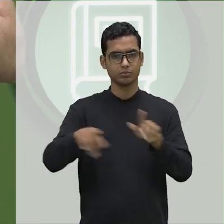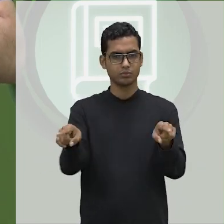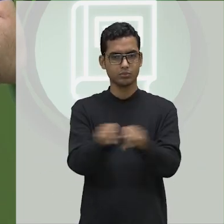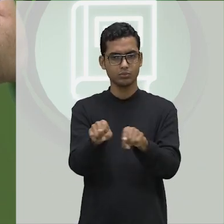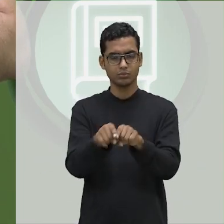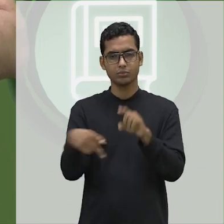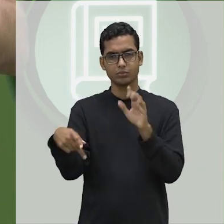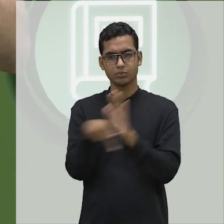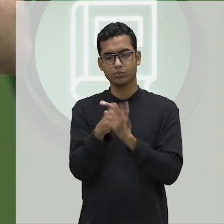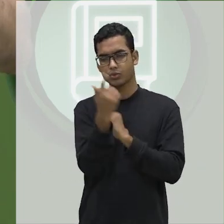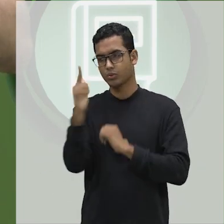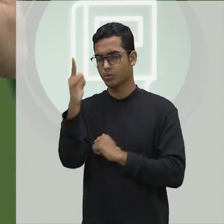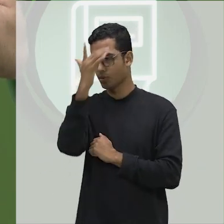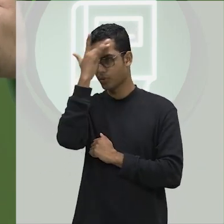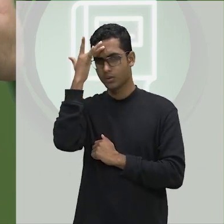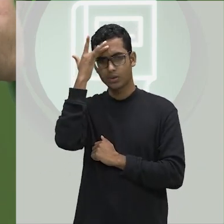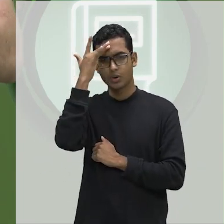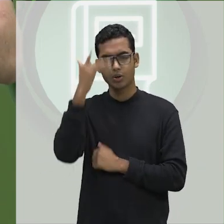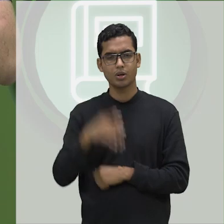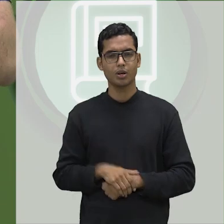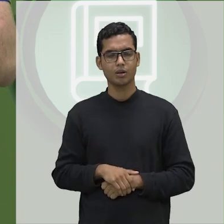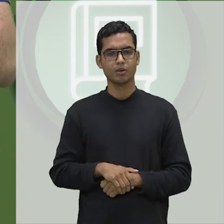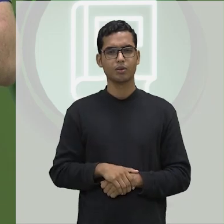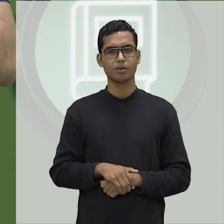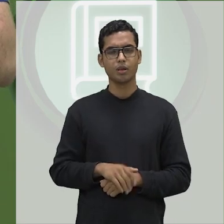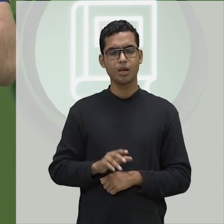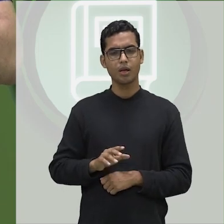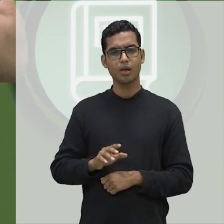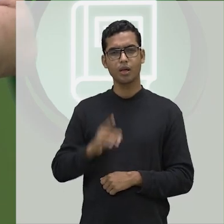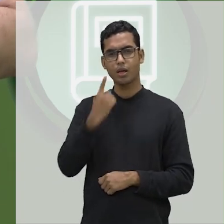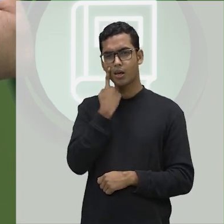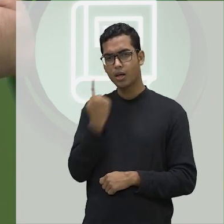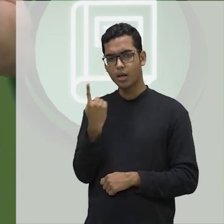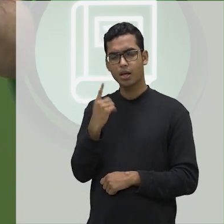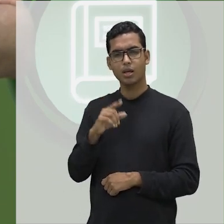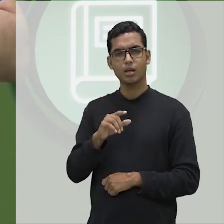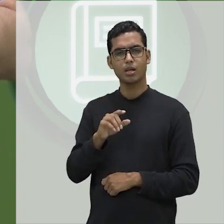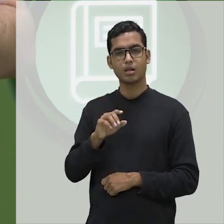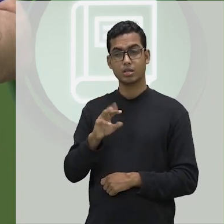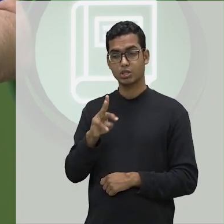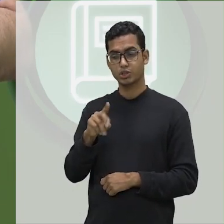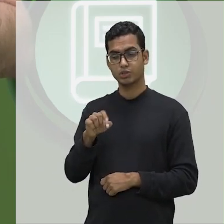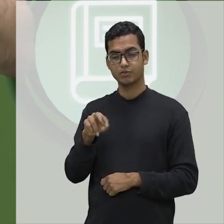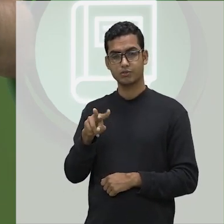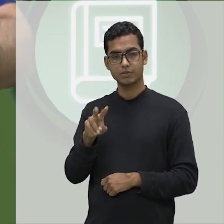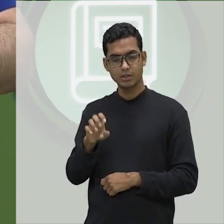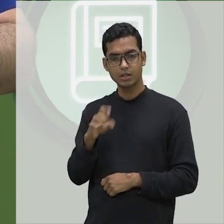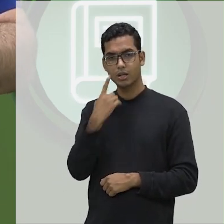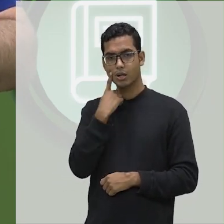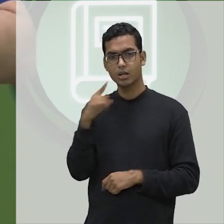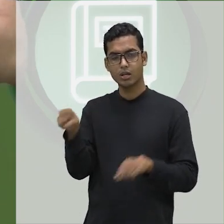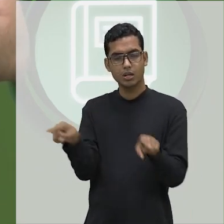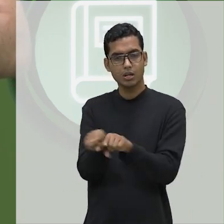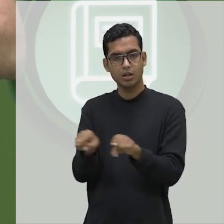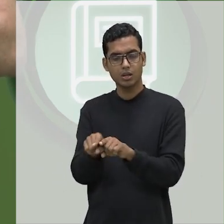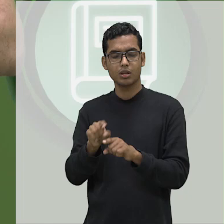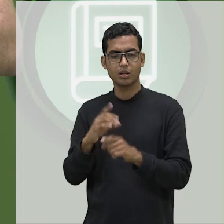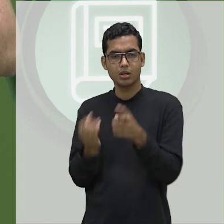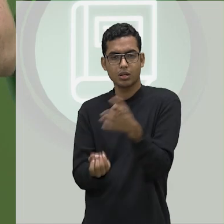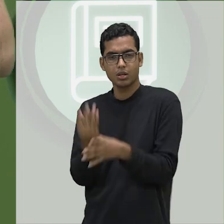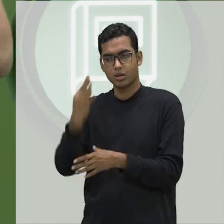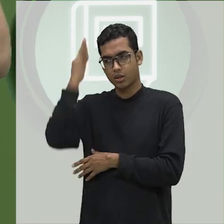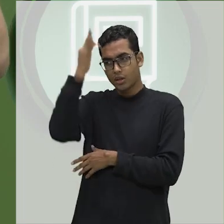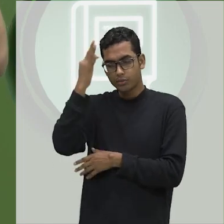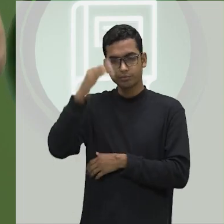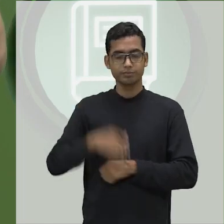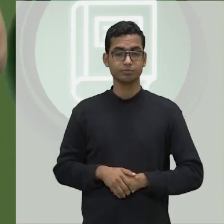Stephen Hawking, né? Ele ali respondendo sobre o tempo. Então, uma das questões é: o tempo sempre existiu ou o